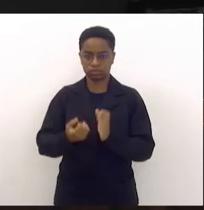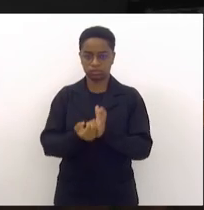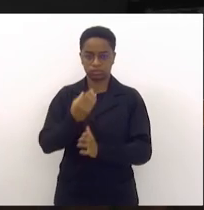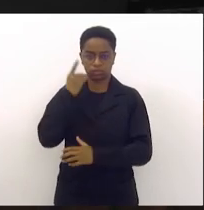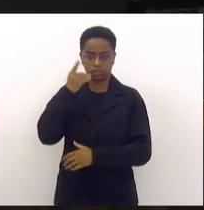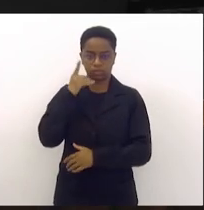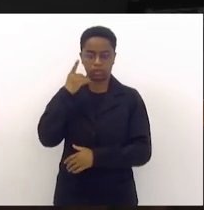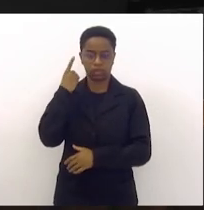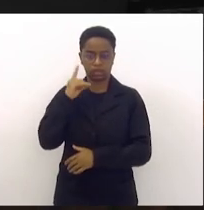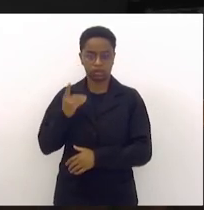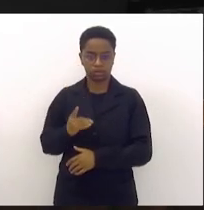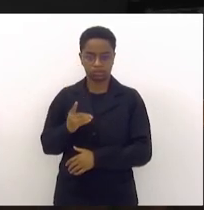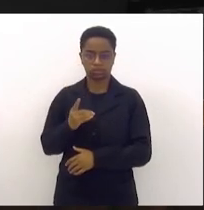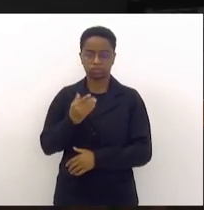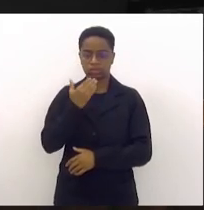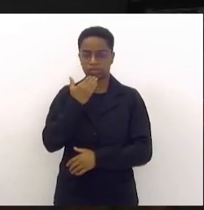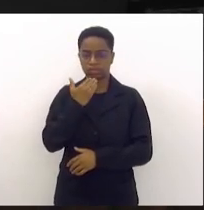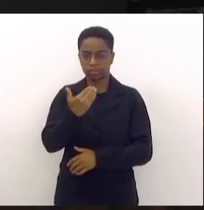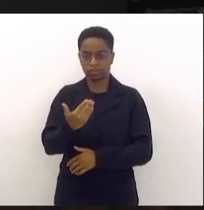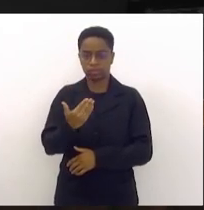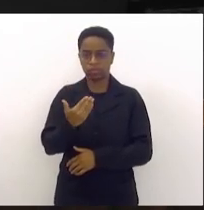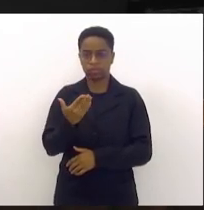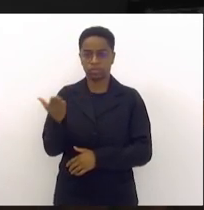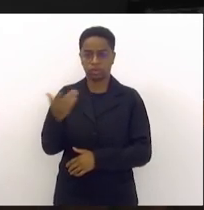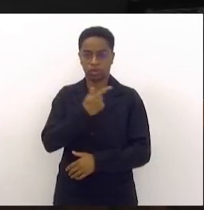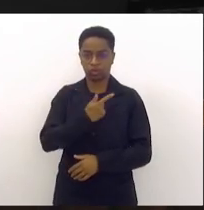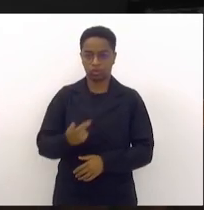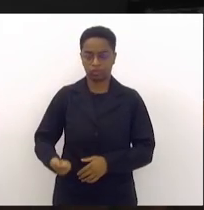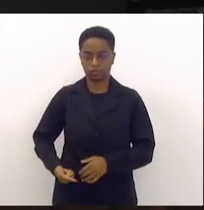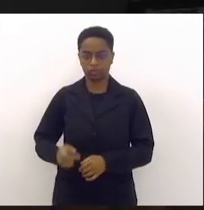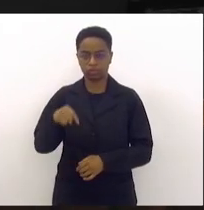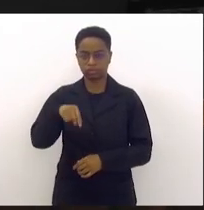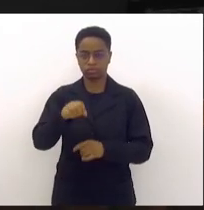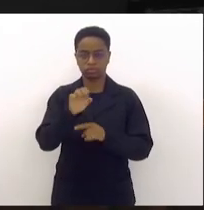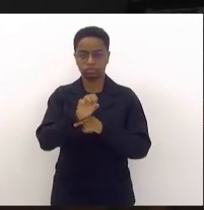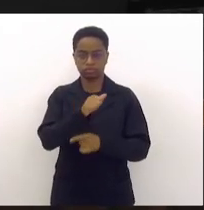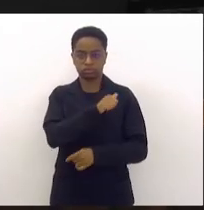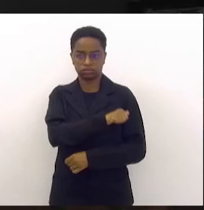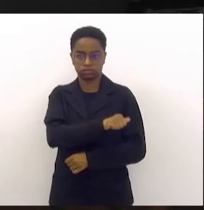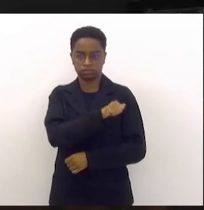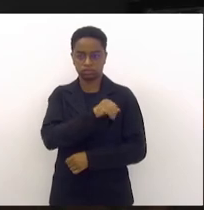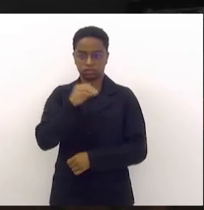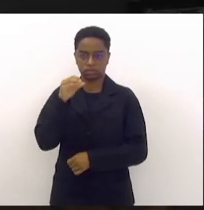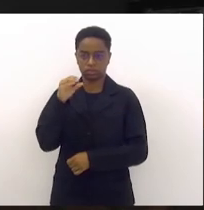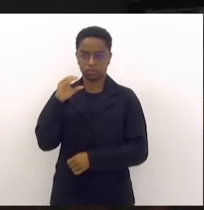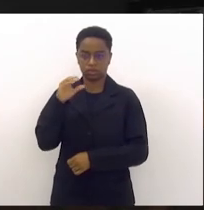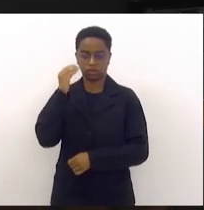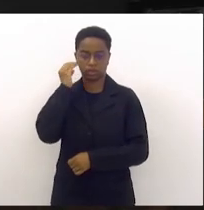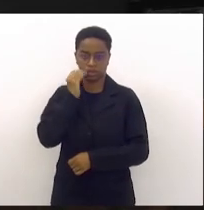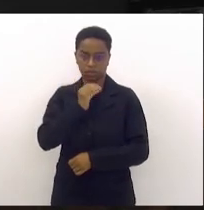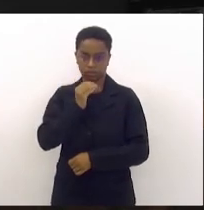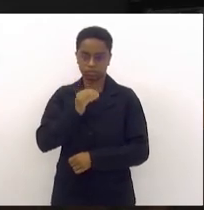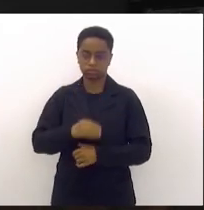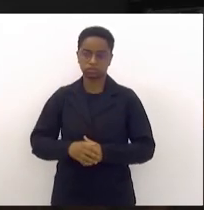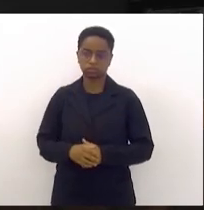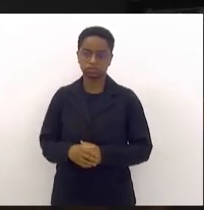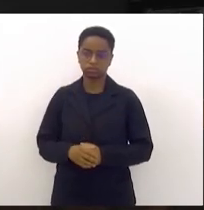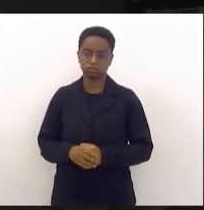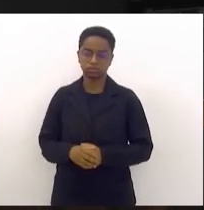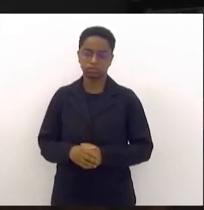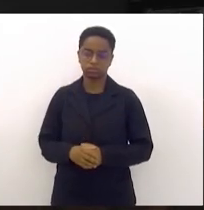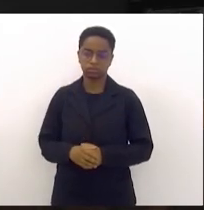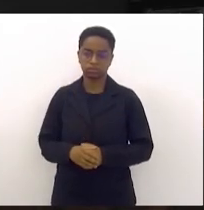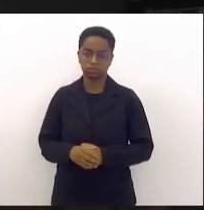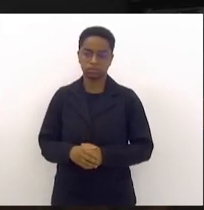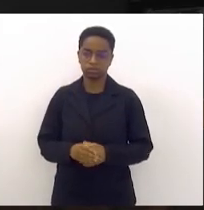deputada Dani Balbi, que solicita ao excelentíssimo senhor governador do Estado do Rio de Janeiro, senhor Cláudio Bofi de Castro e Silva,